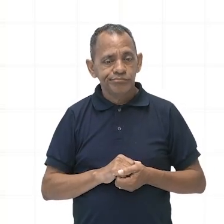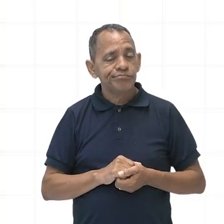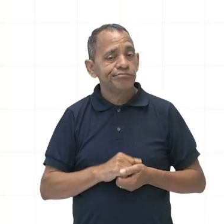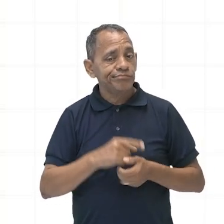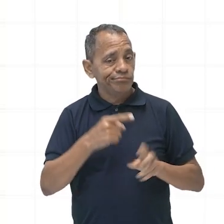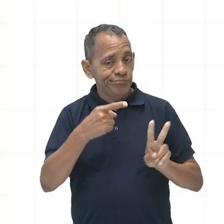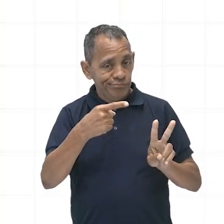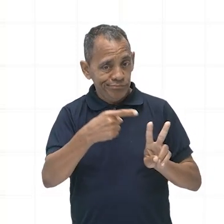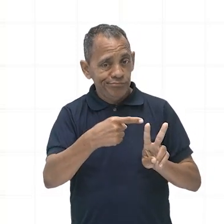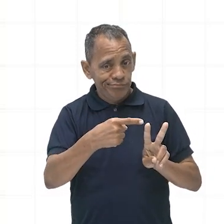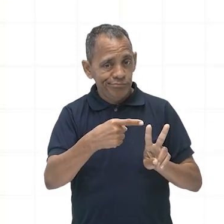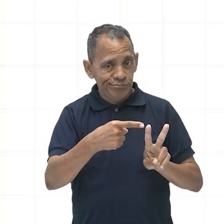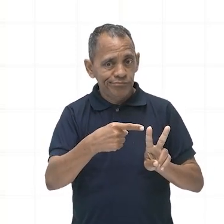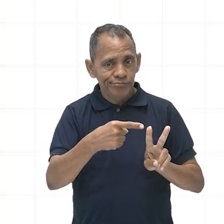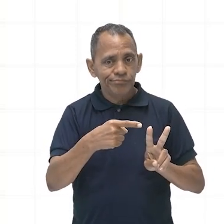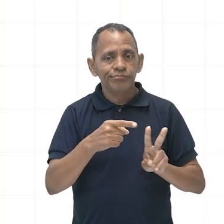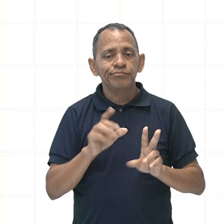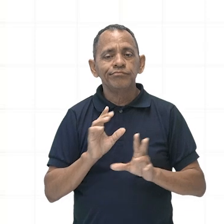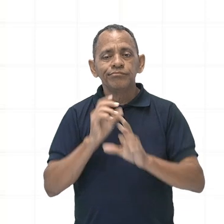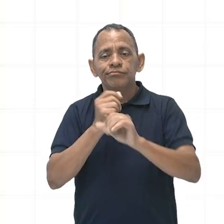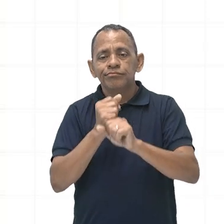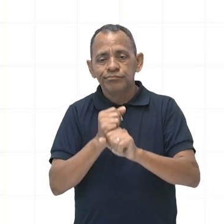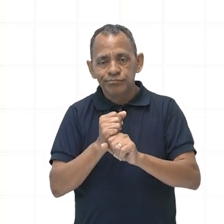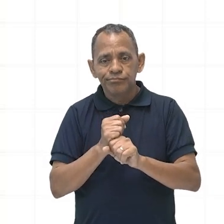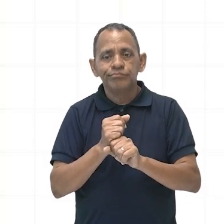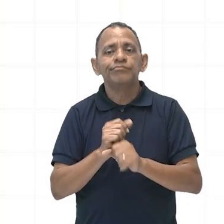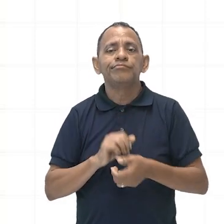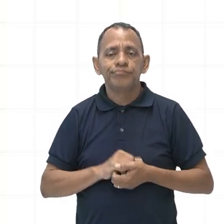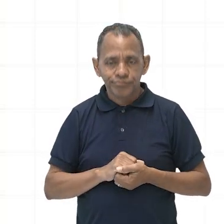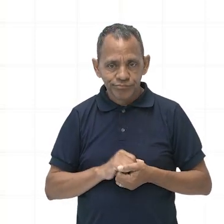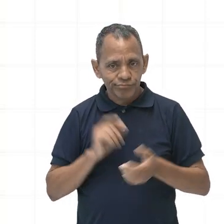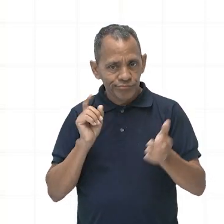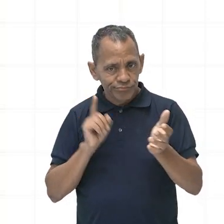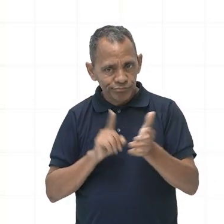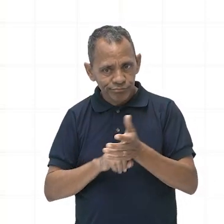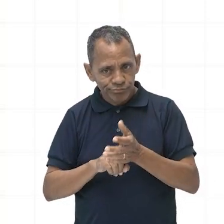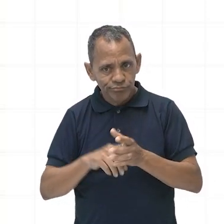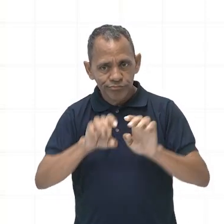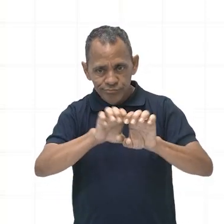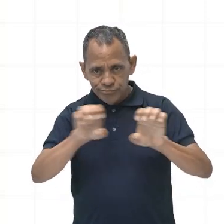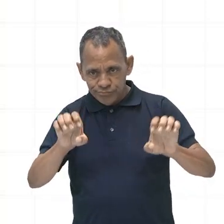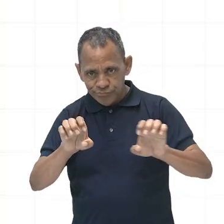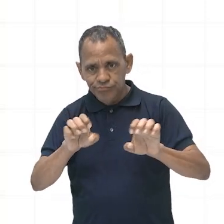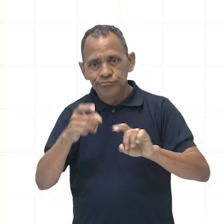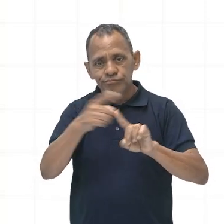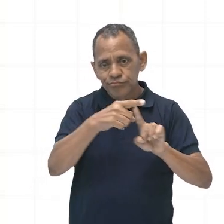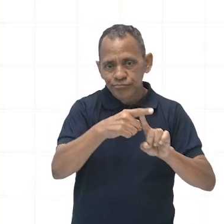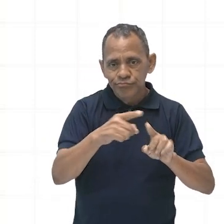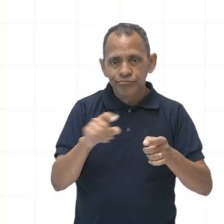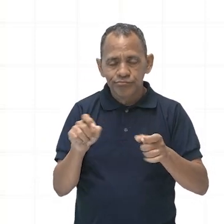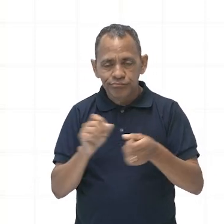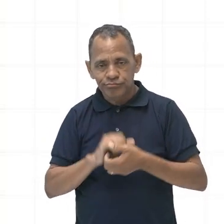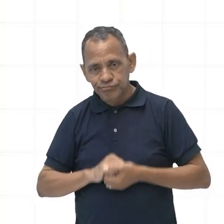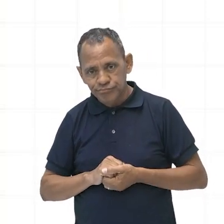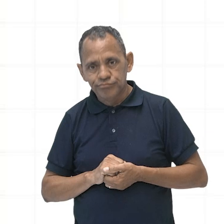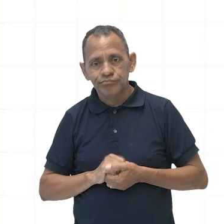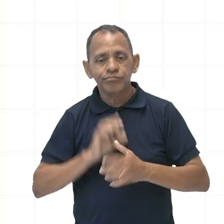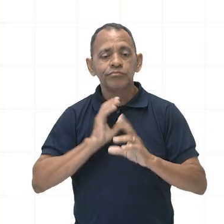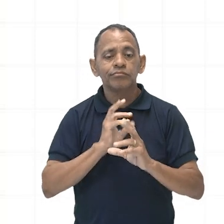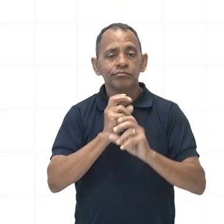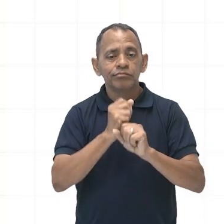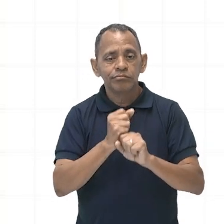questões desse tipo. Eu quero calcular, lembre-se que quando não aparece,